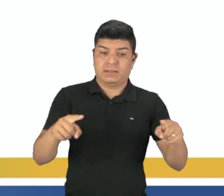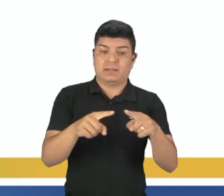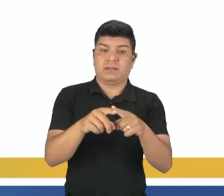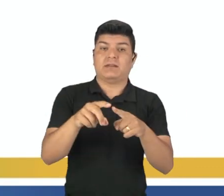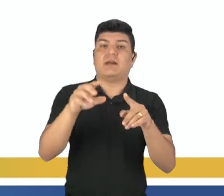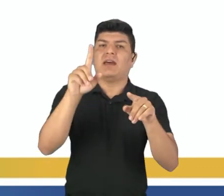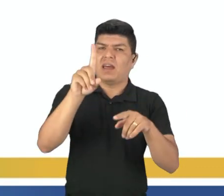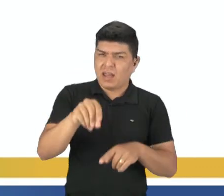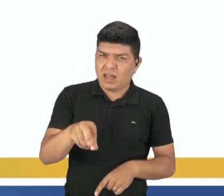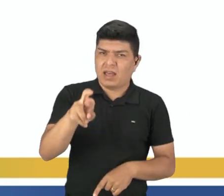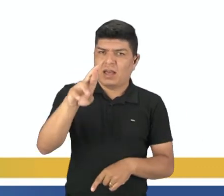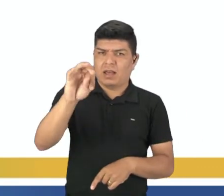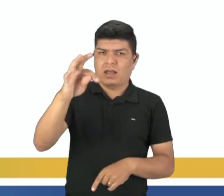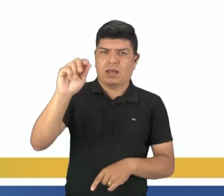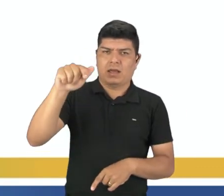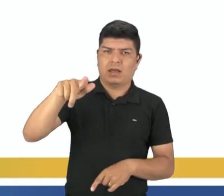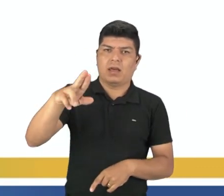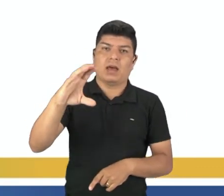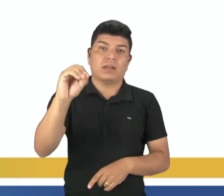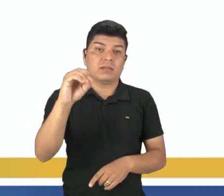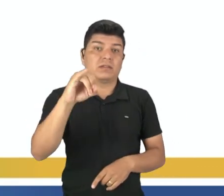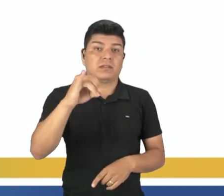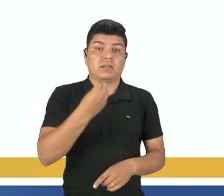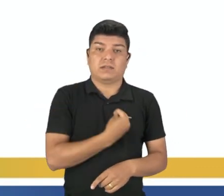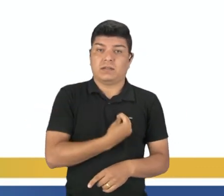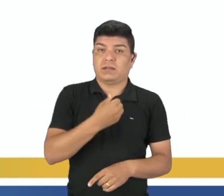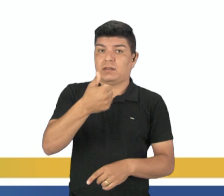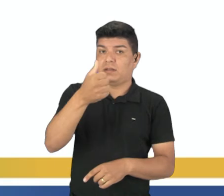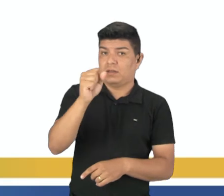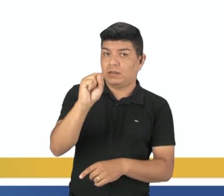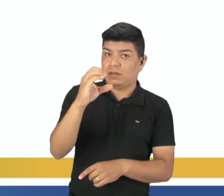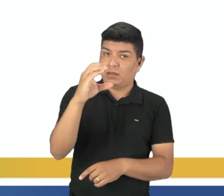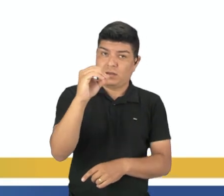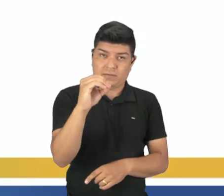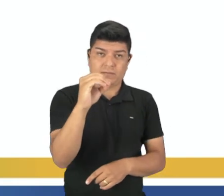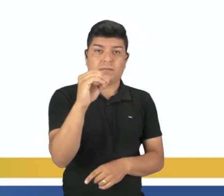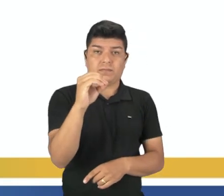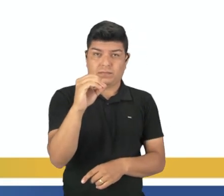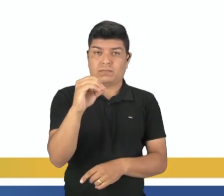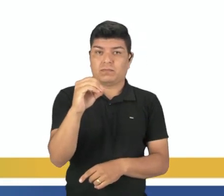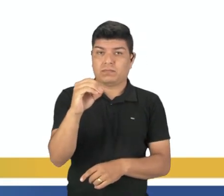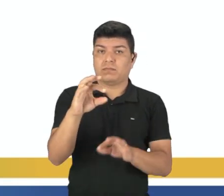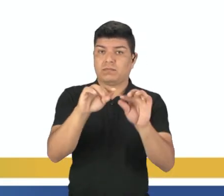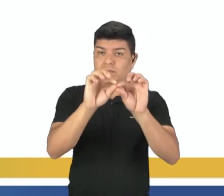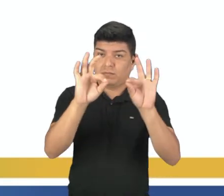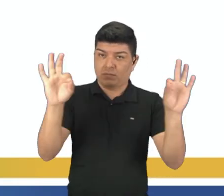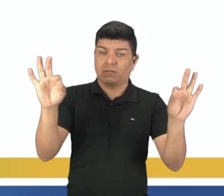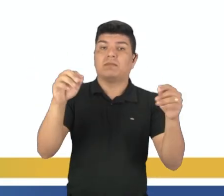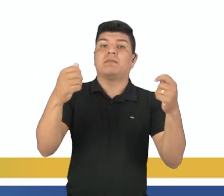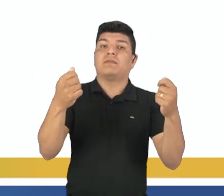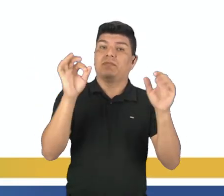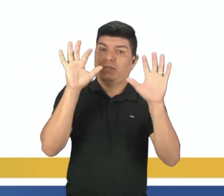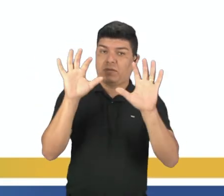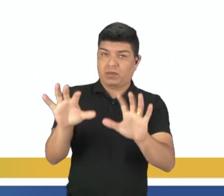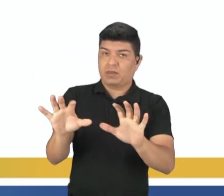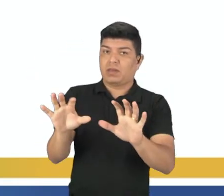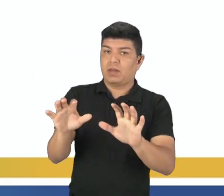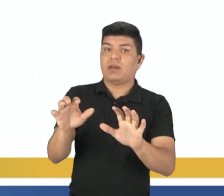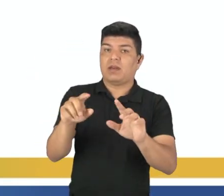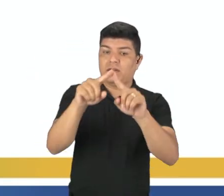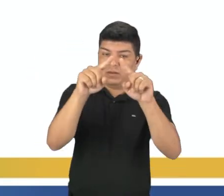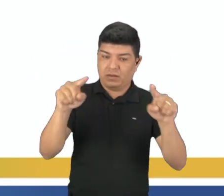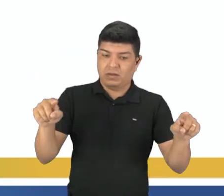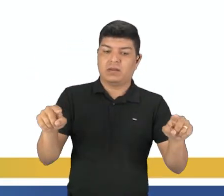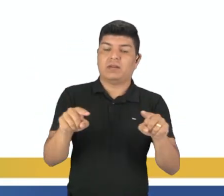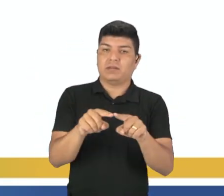Então, como há a presença do ângulo de 90 graus, que nós chamamos de ângulo reto, então podemos sim dizer que esse triângulo é um